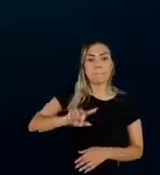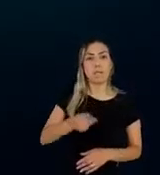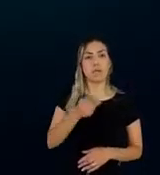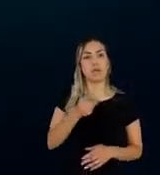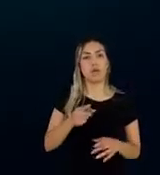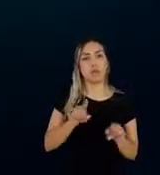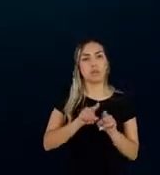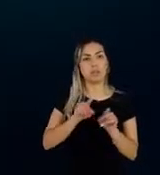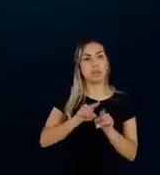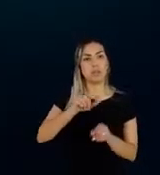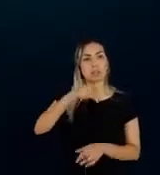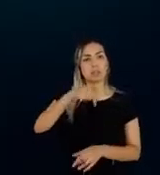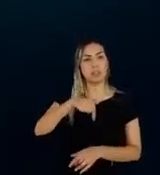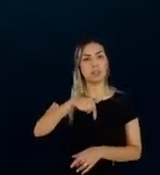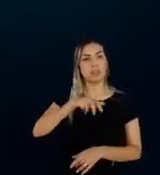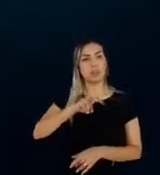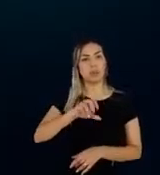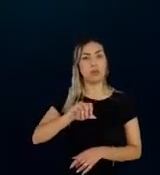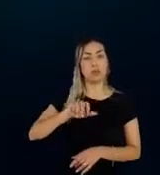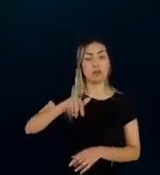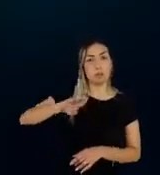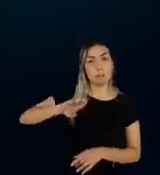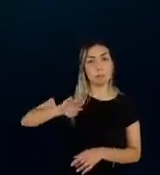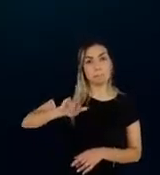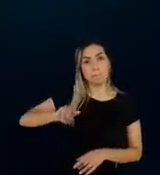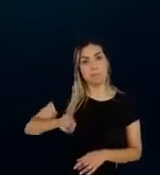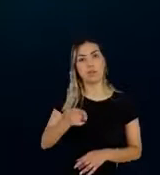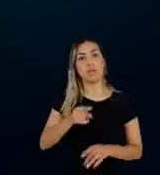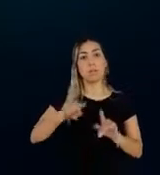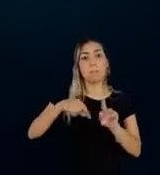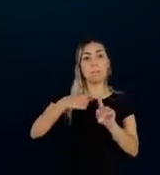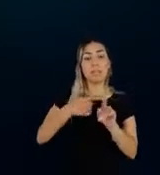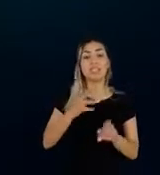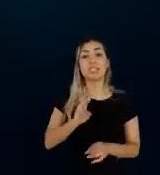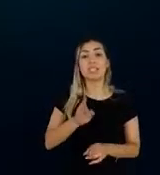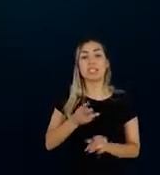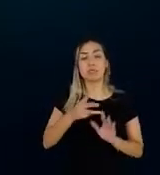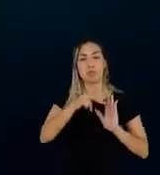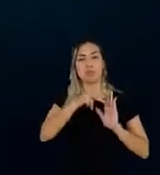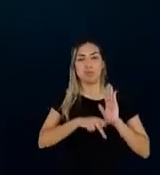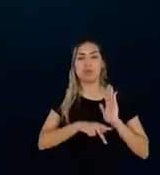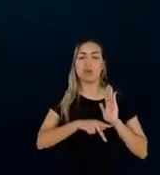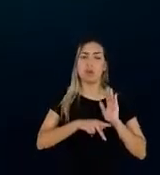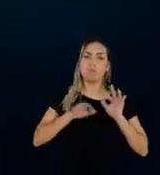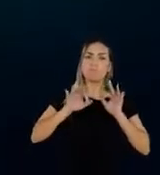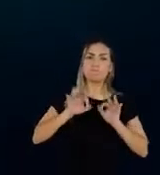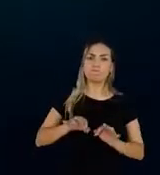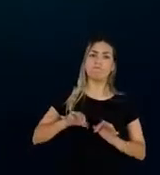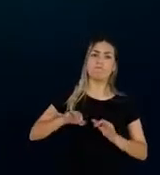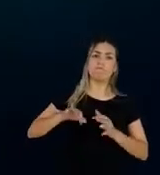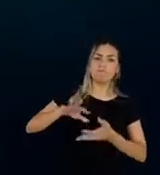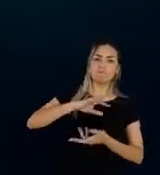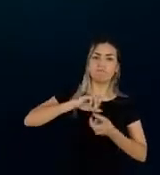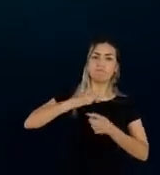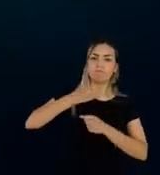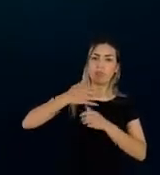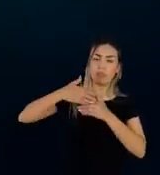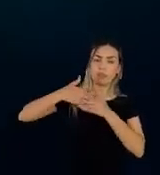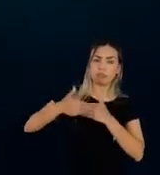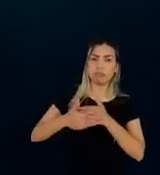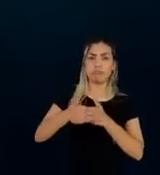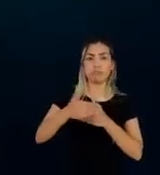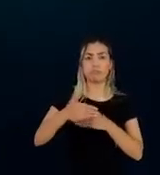6.750 bilhões de reais investidos e mais de 3 mil projetos de forma consistente ao longo do tempo, uma vez que